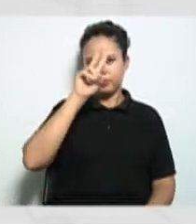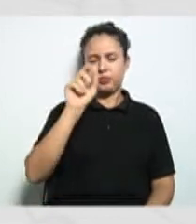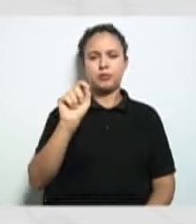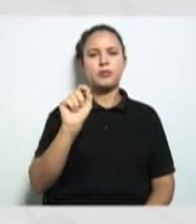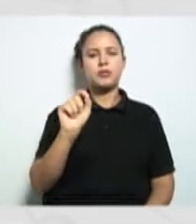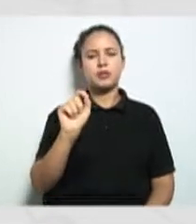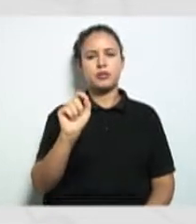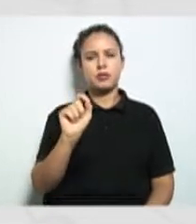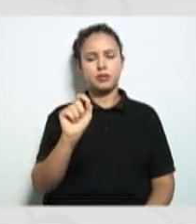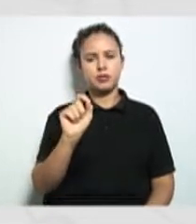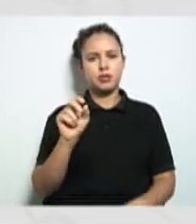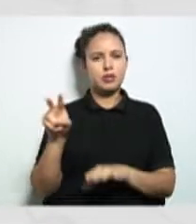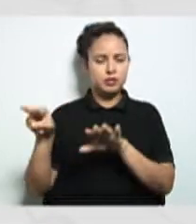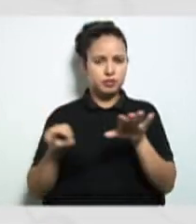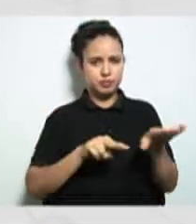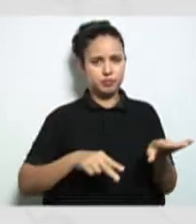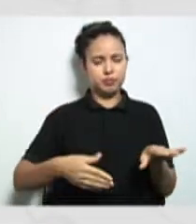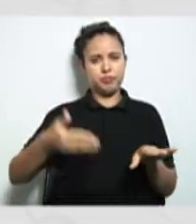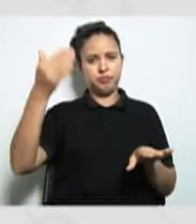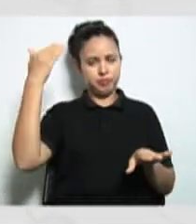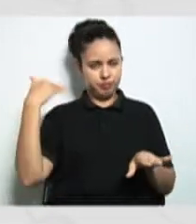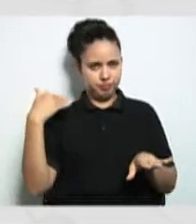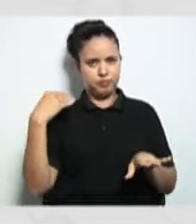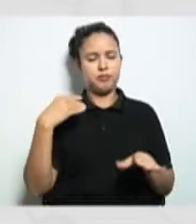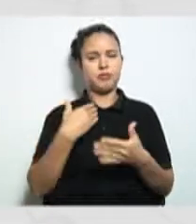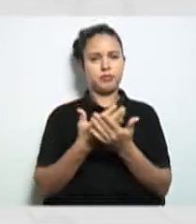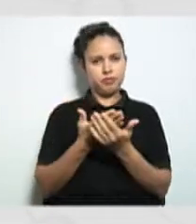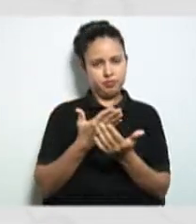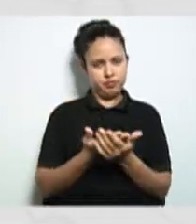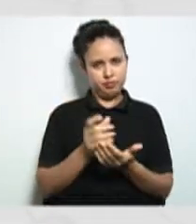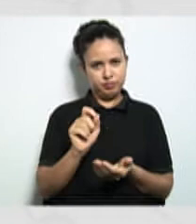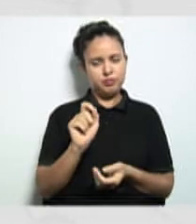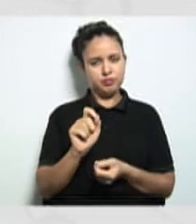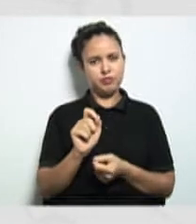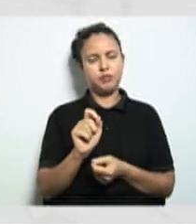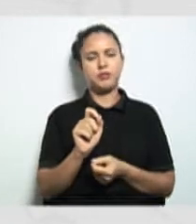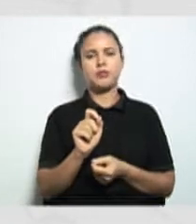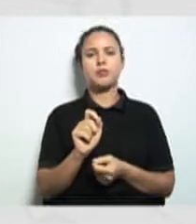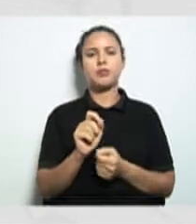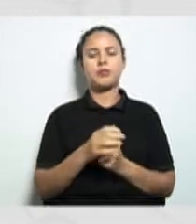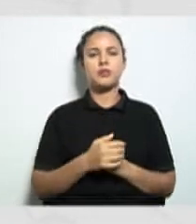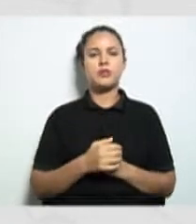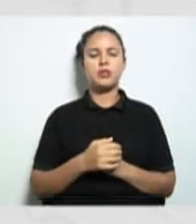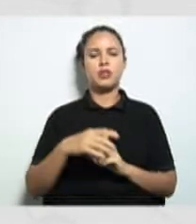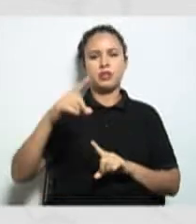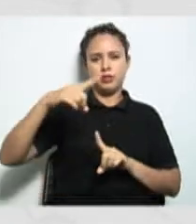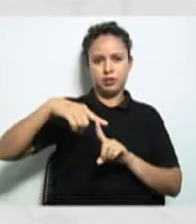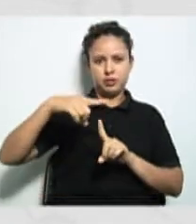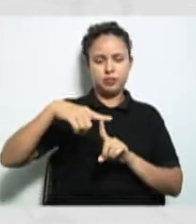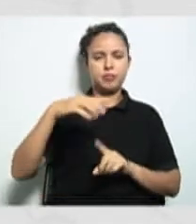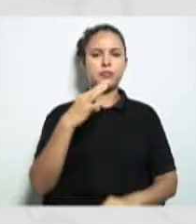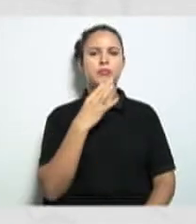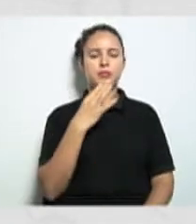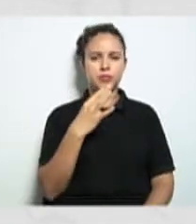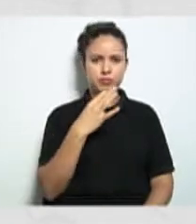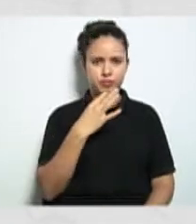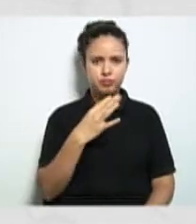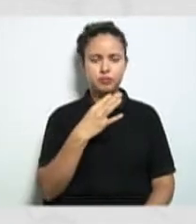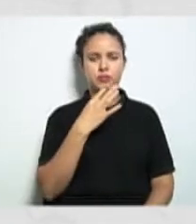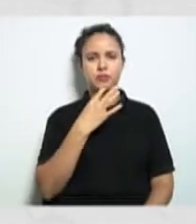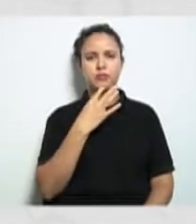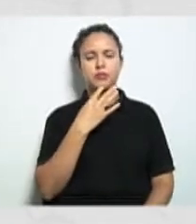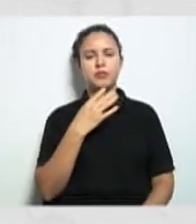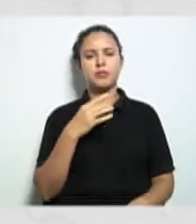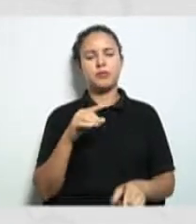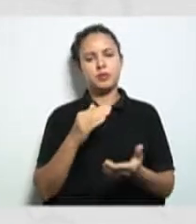o que nós vimos na teleaula 1. Então, na teleaula 1, nós vimos tipos de conhecimento e nós começamos,